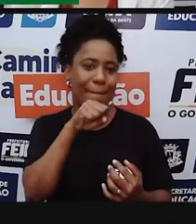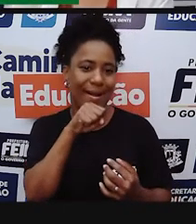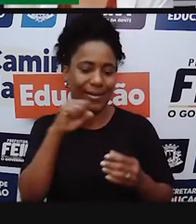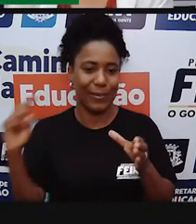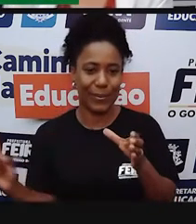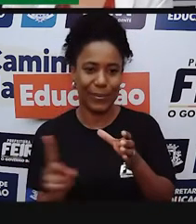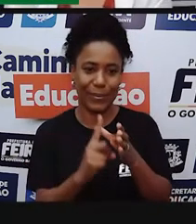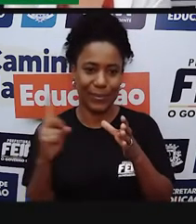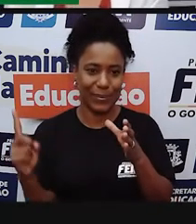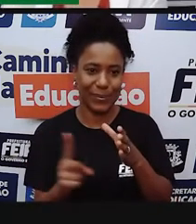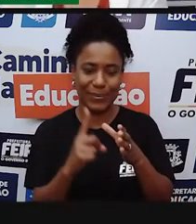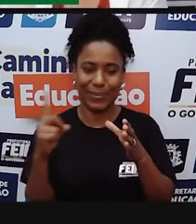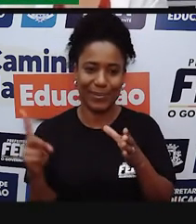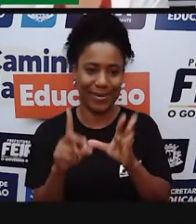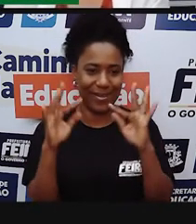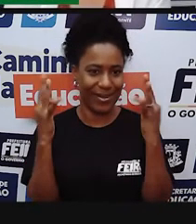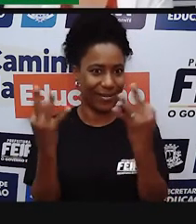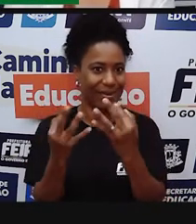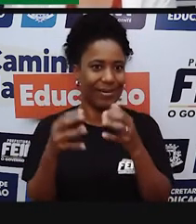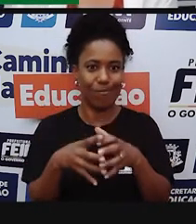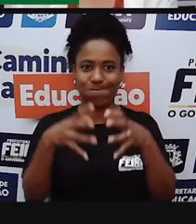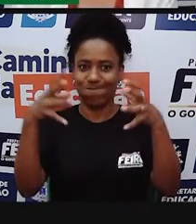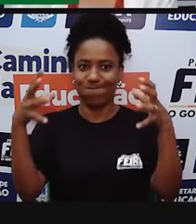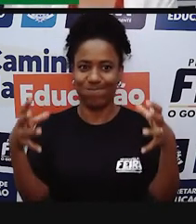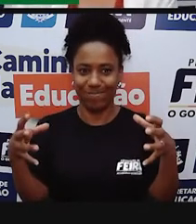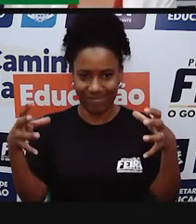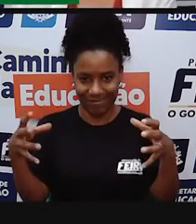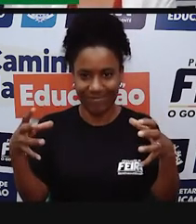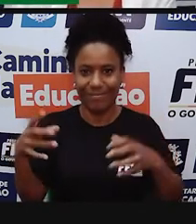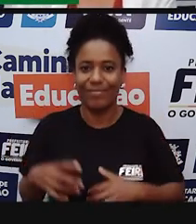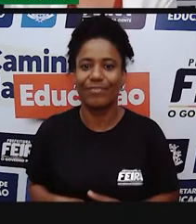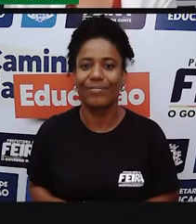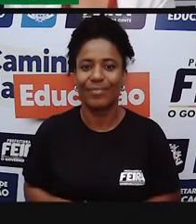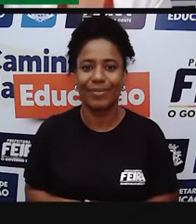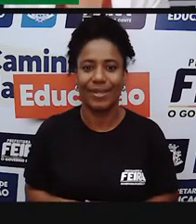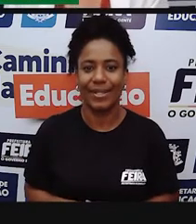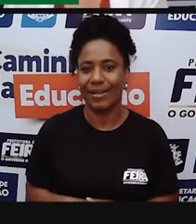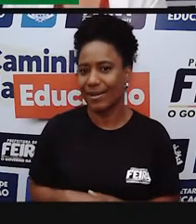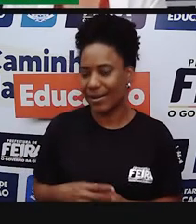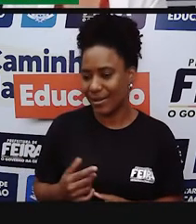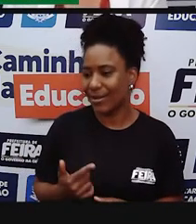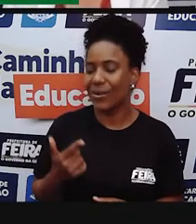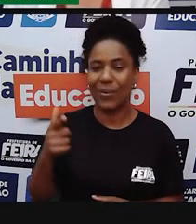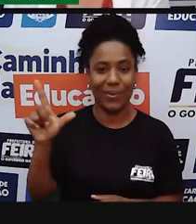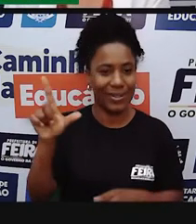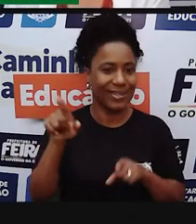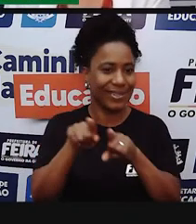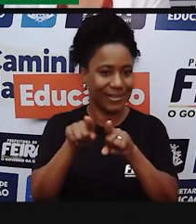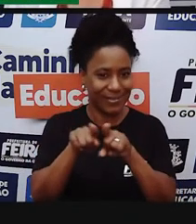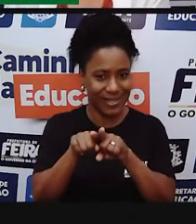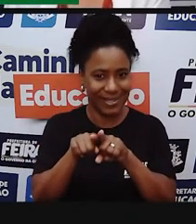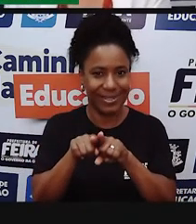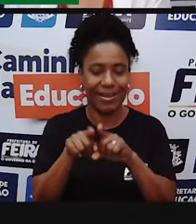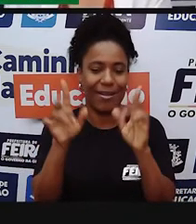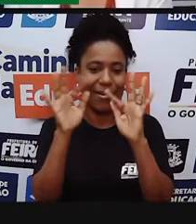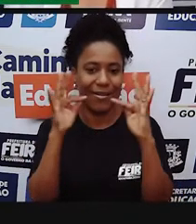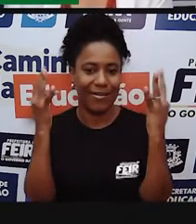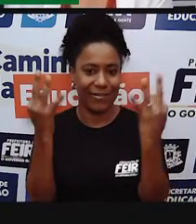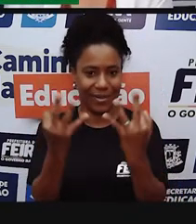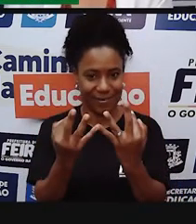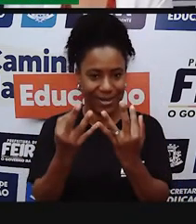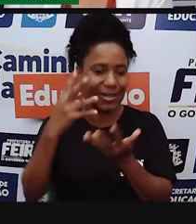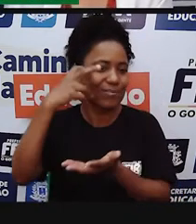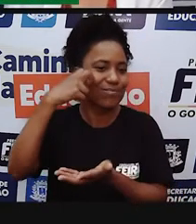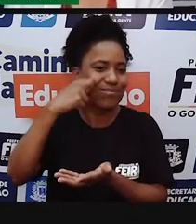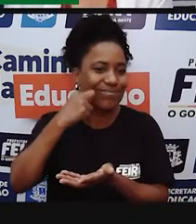pai o que Outro seria a Stephanie A Stephanie é a família